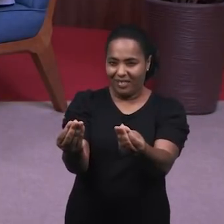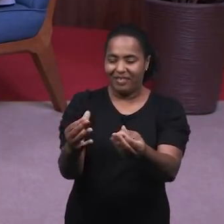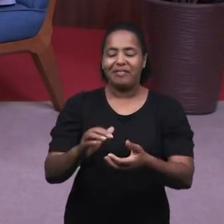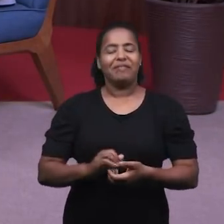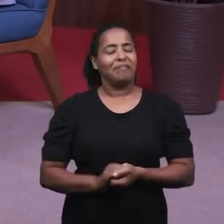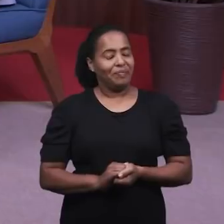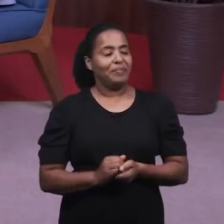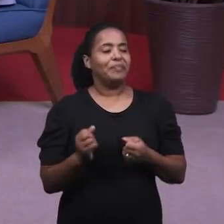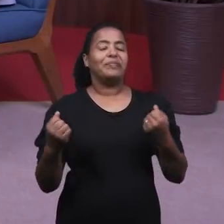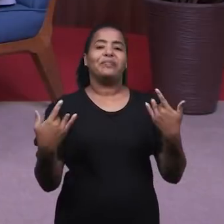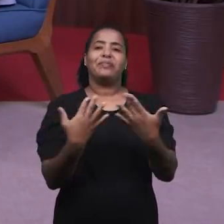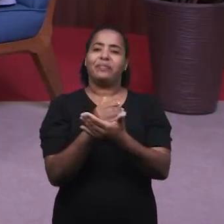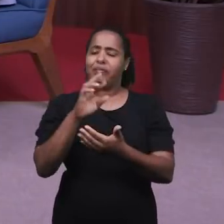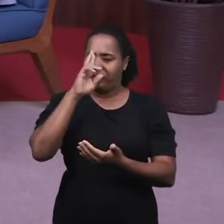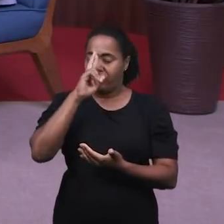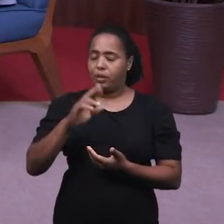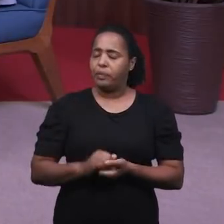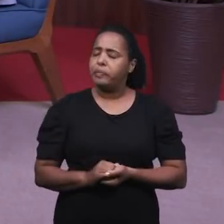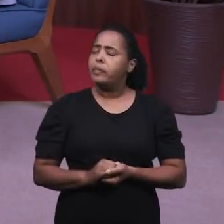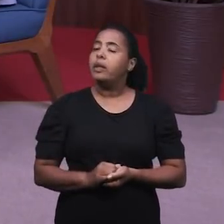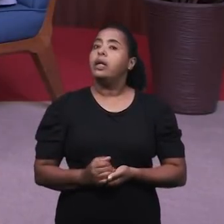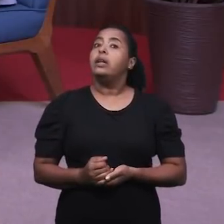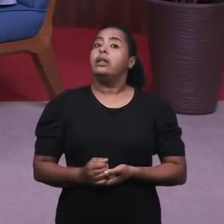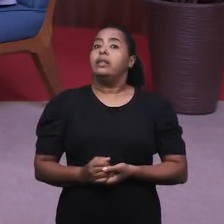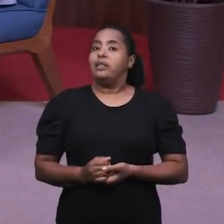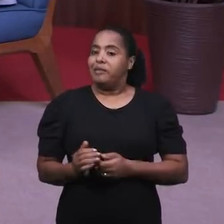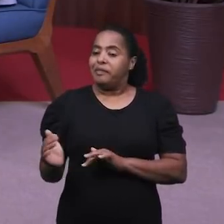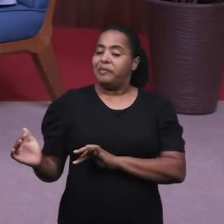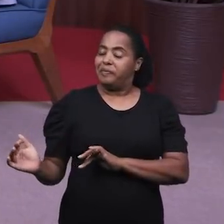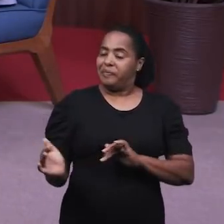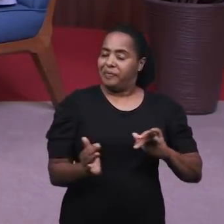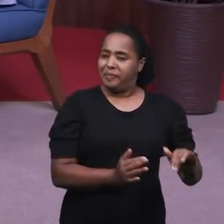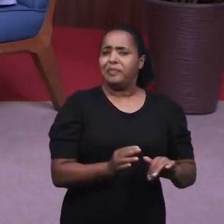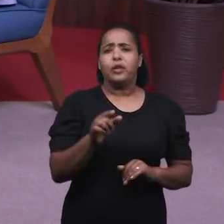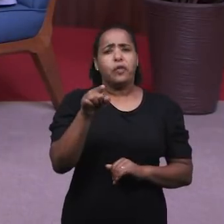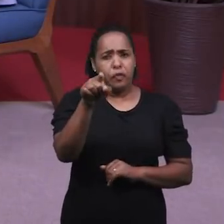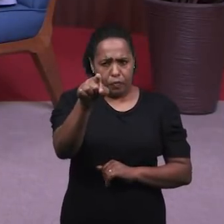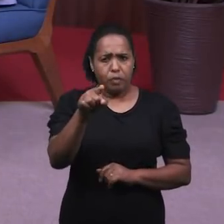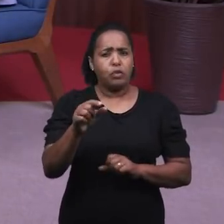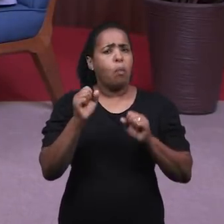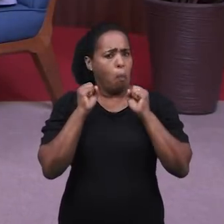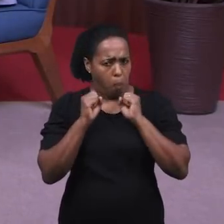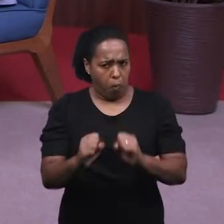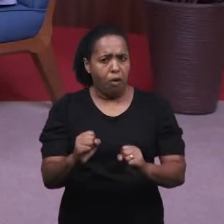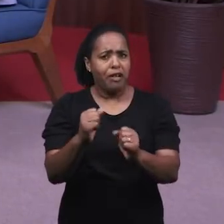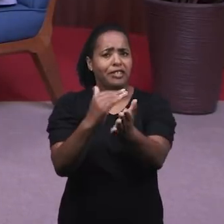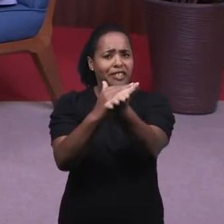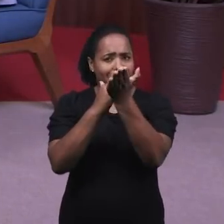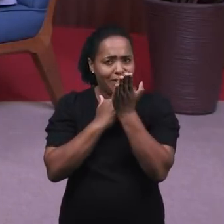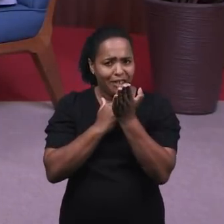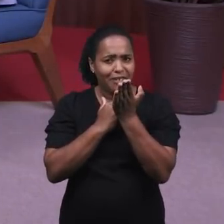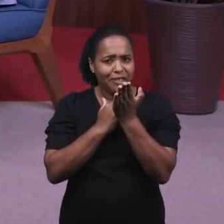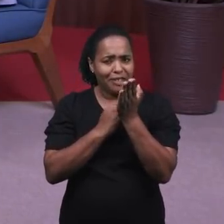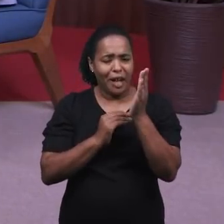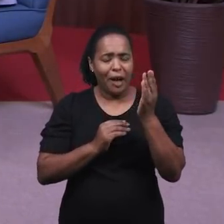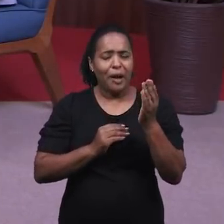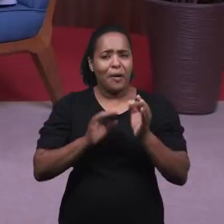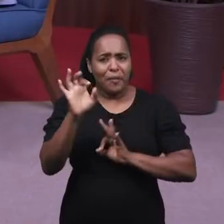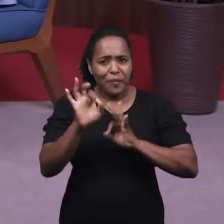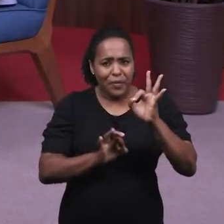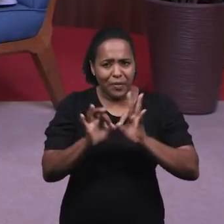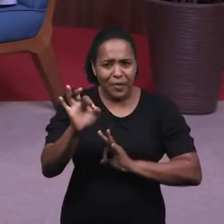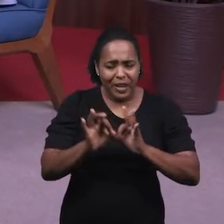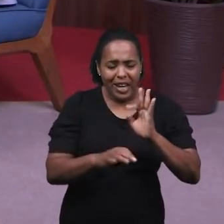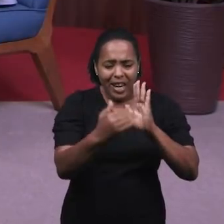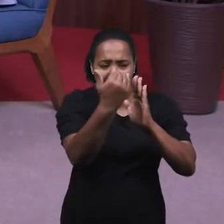só, você pode nos ajudar a preparar a próxima edição do quadro Lições do